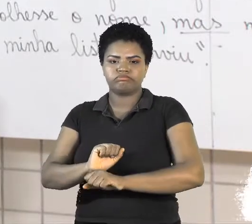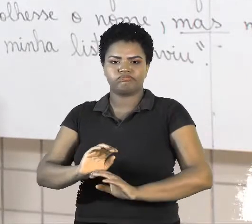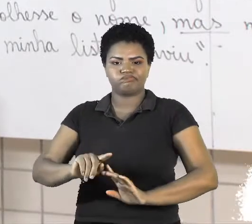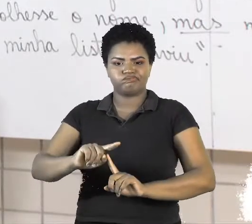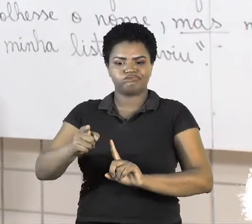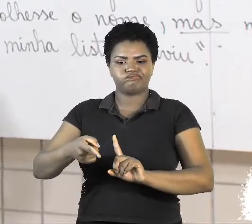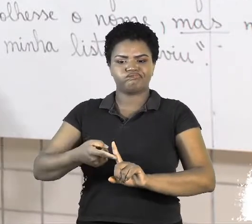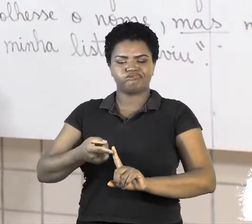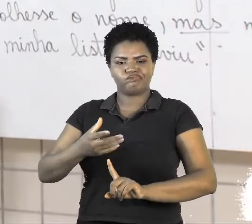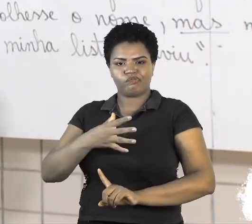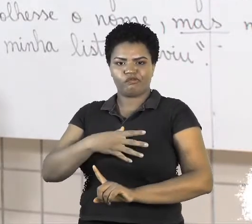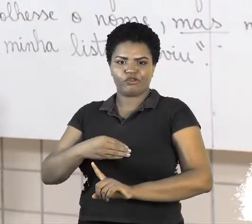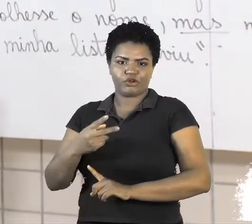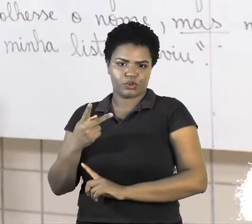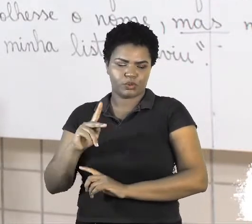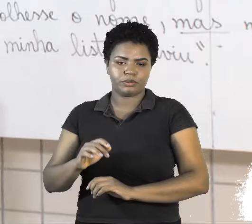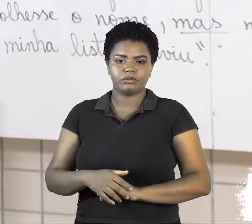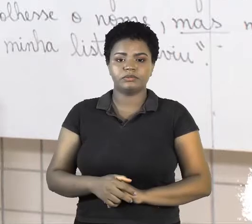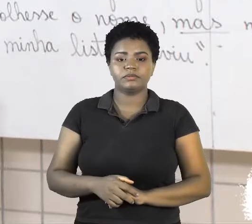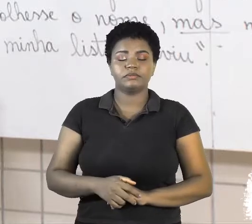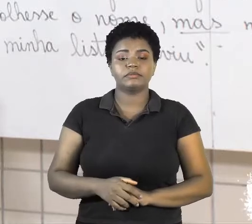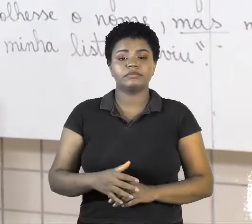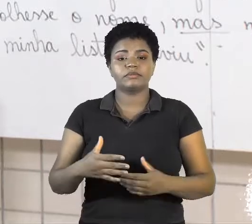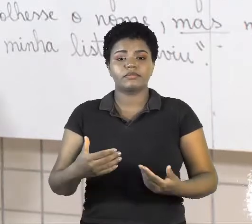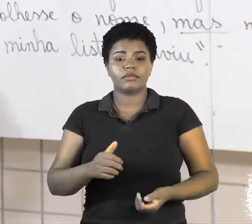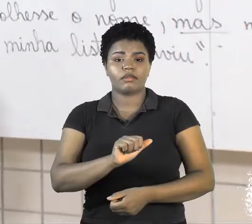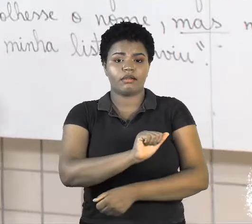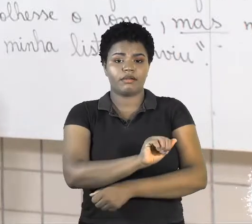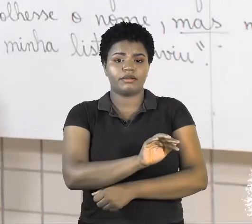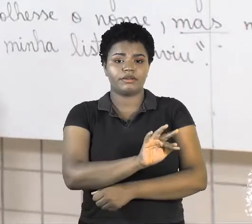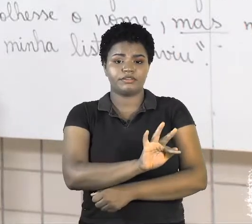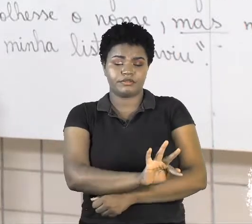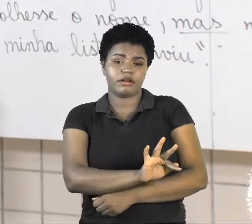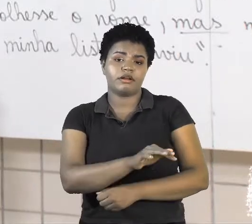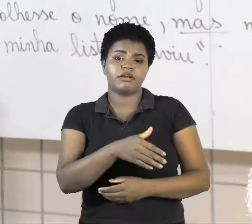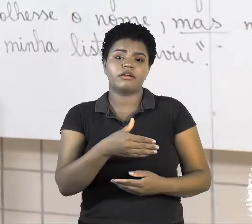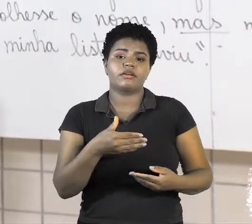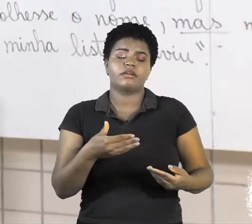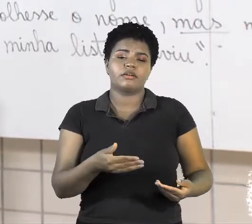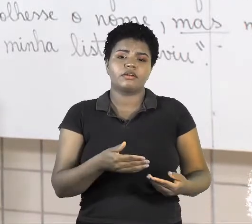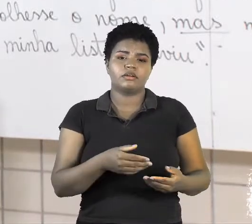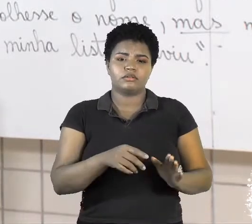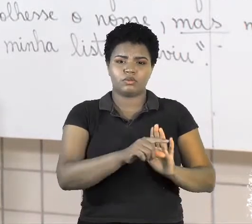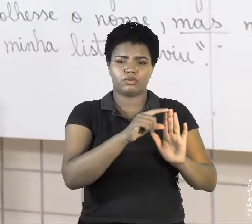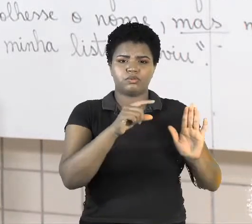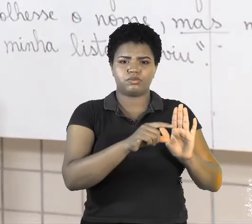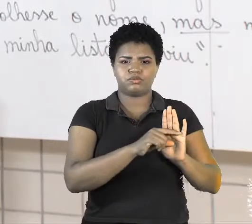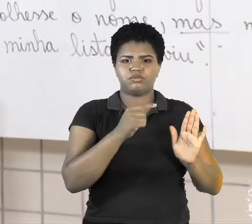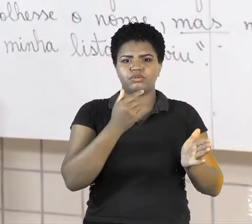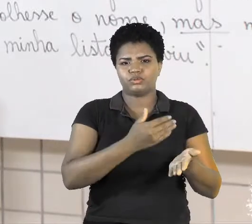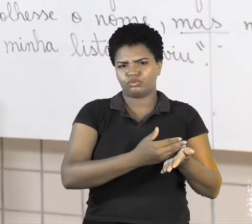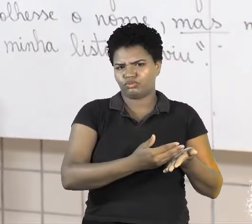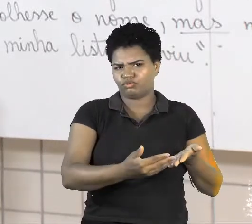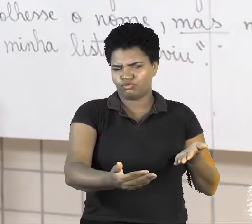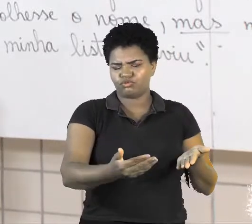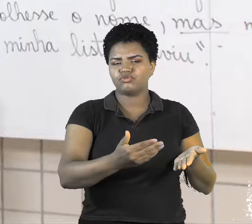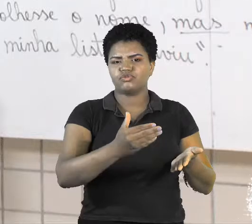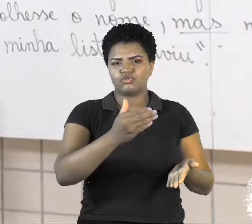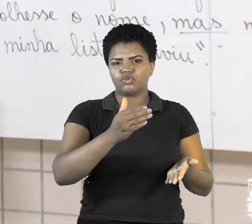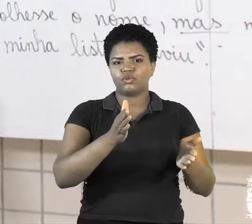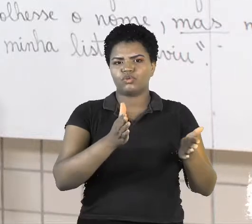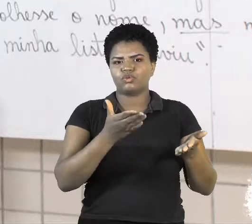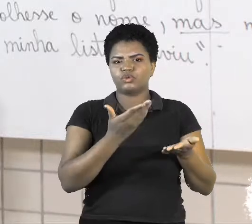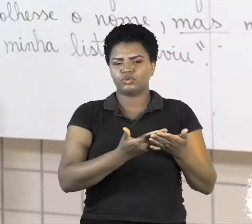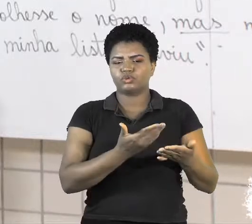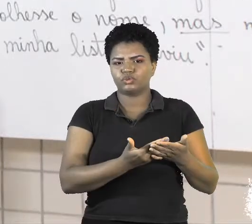E a Anne Frank, nos 2 trechos que nós colocamos no início desse bloco de estudo, relatando